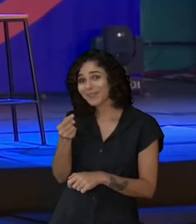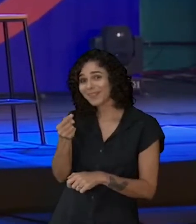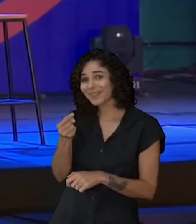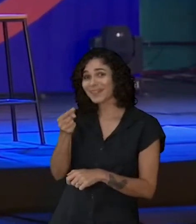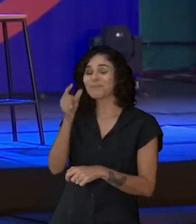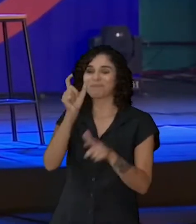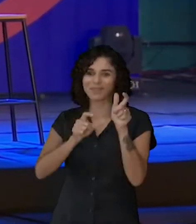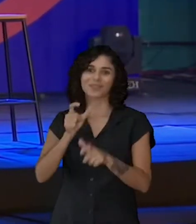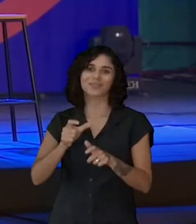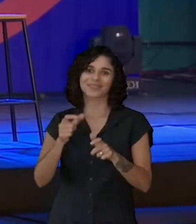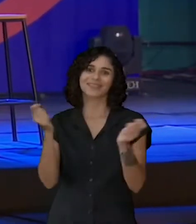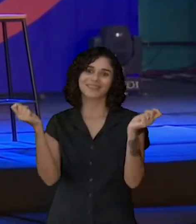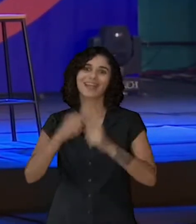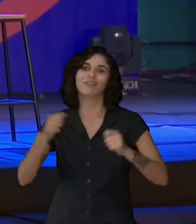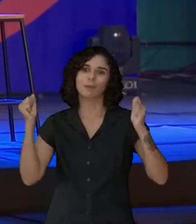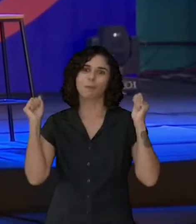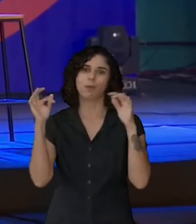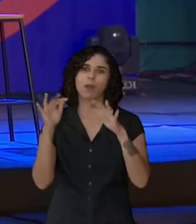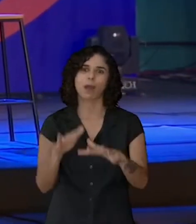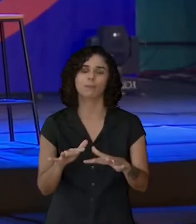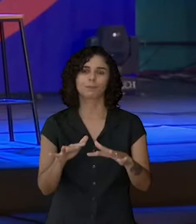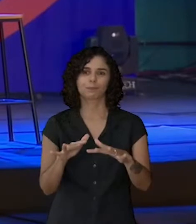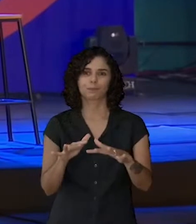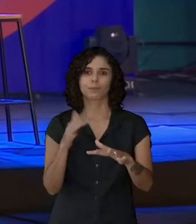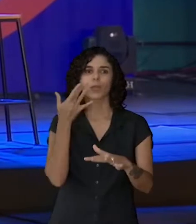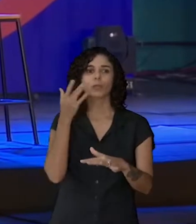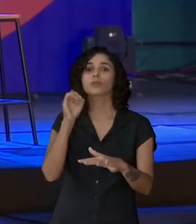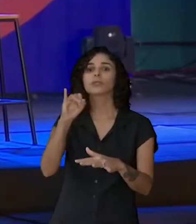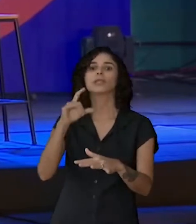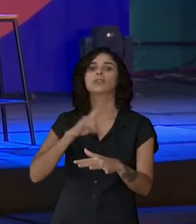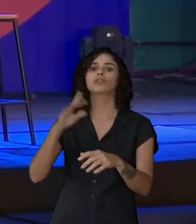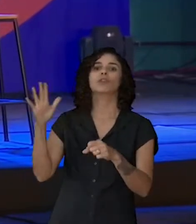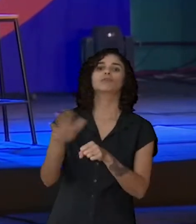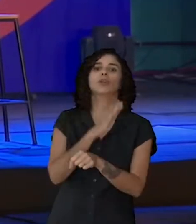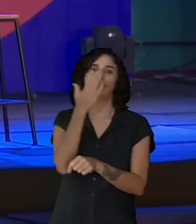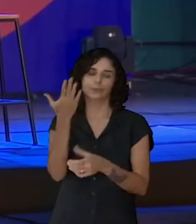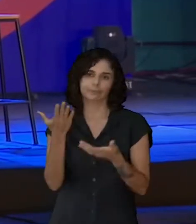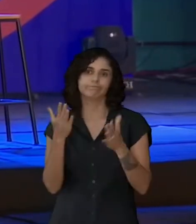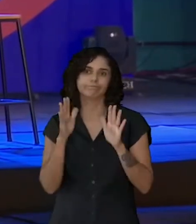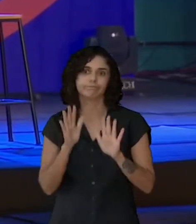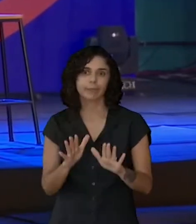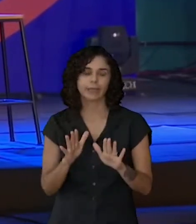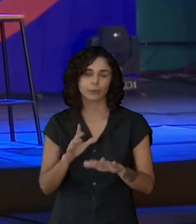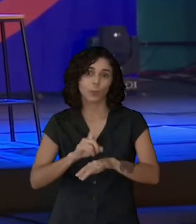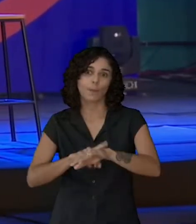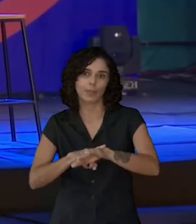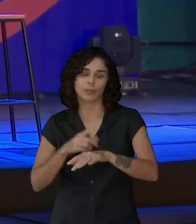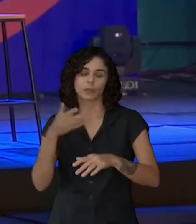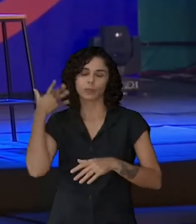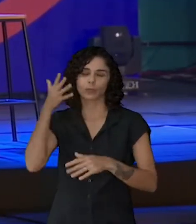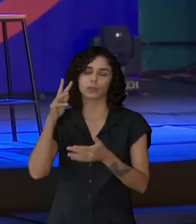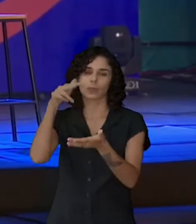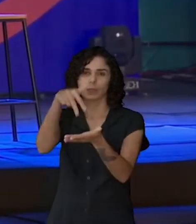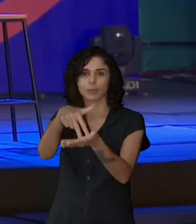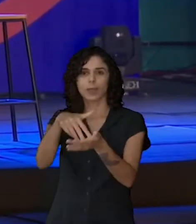estou dizendo que quando eles falaram tinha 25 mil pessoas lá, que eu não posso dizer. O que os historiadores dizem que foi lá